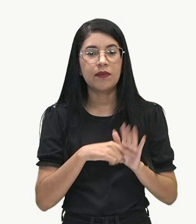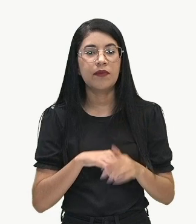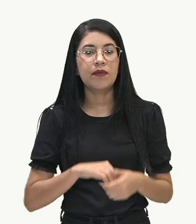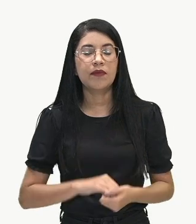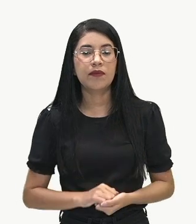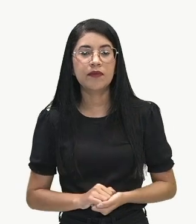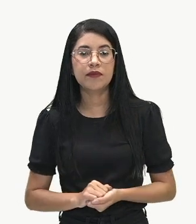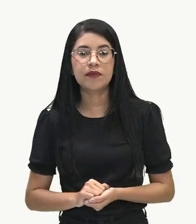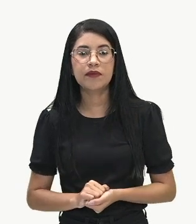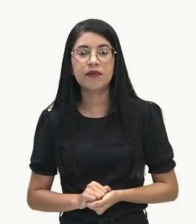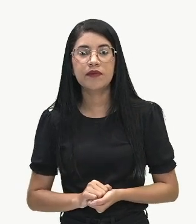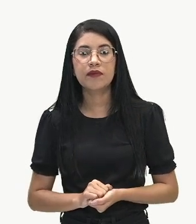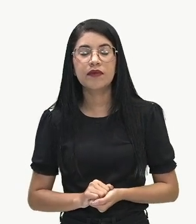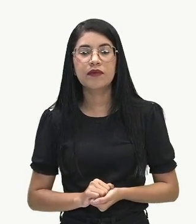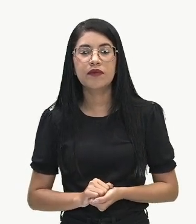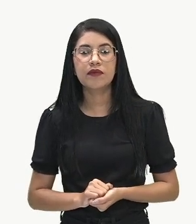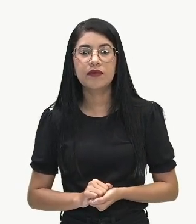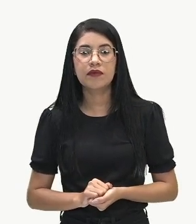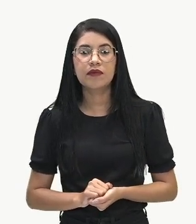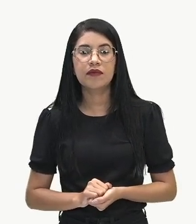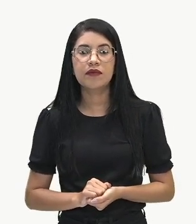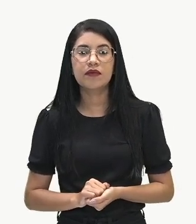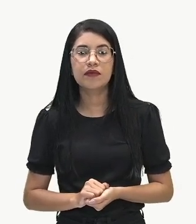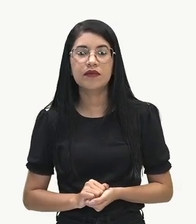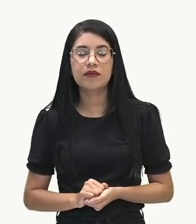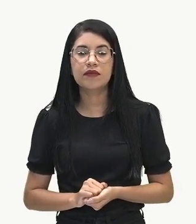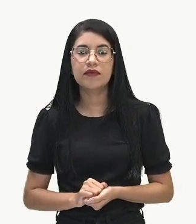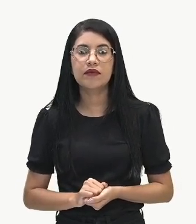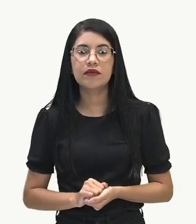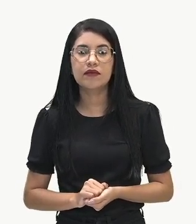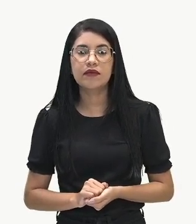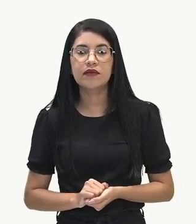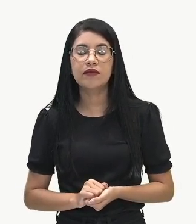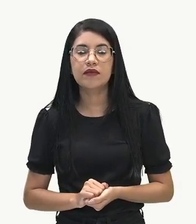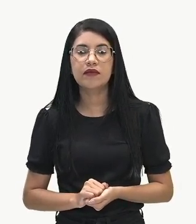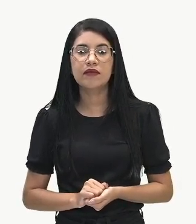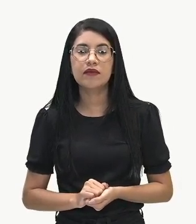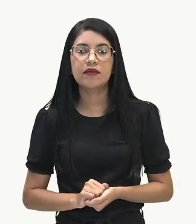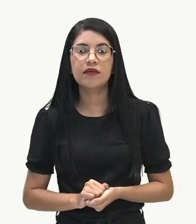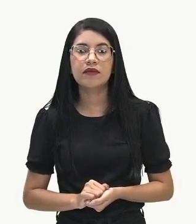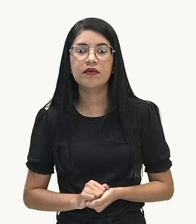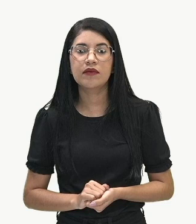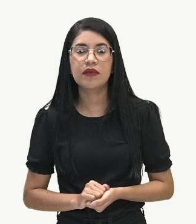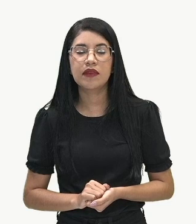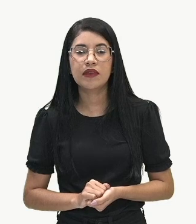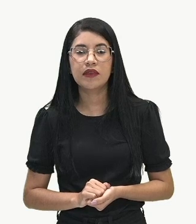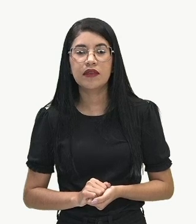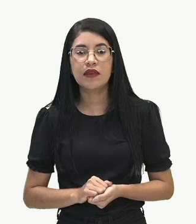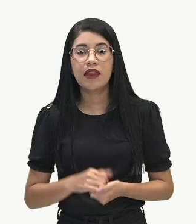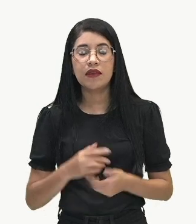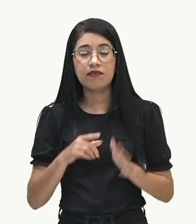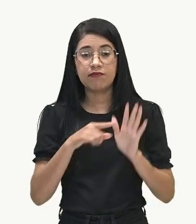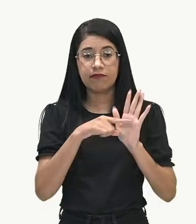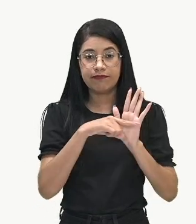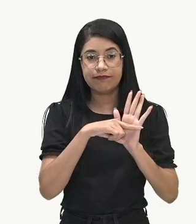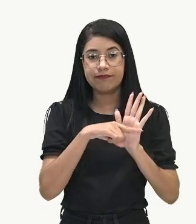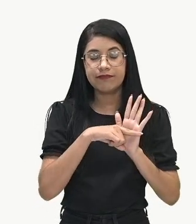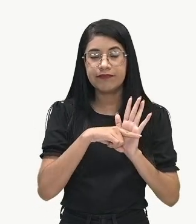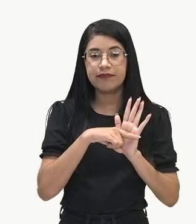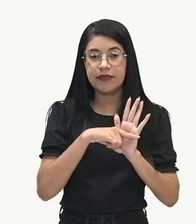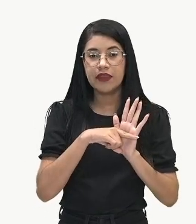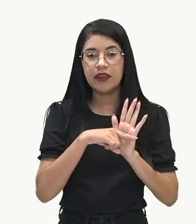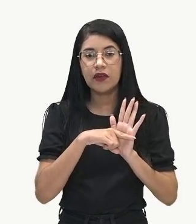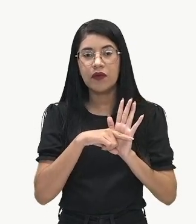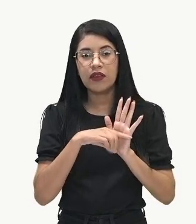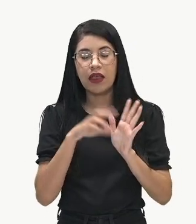os dois valores. Aí nós teremos esse valor, tá? Como o sinal é negativo, né? Como